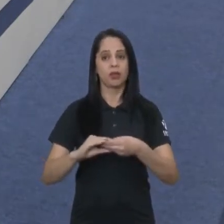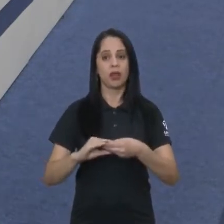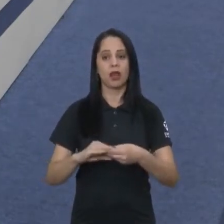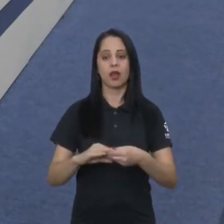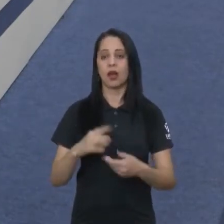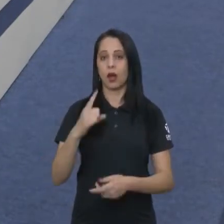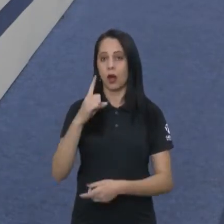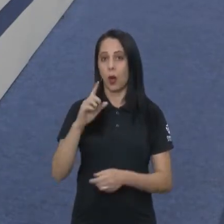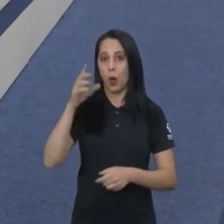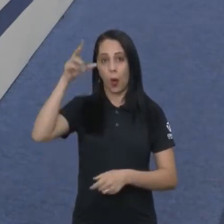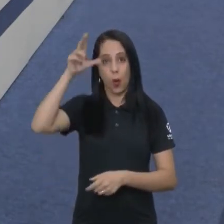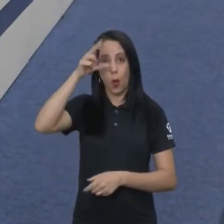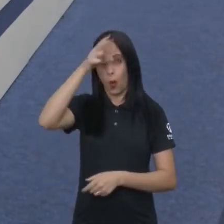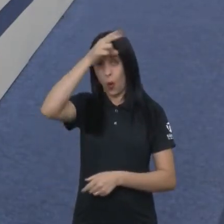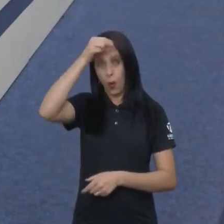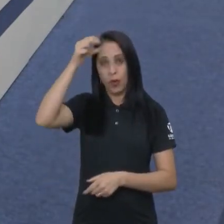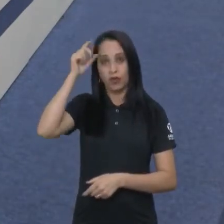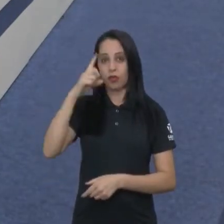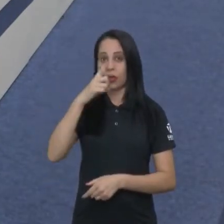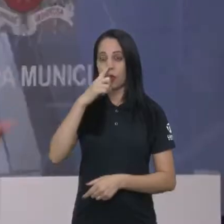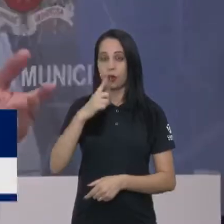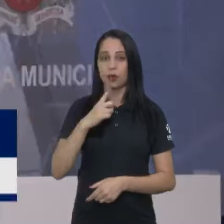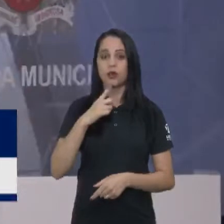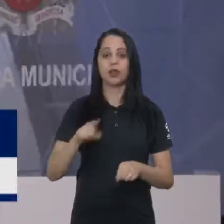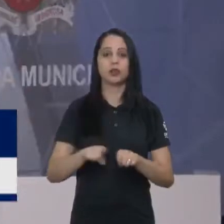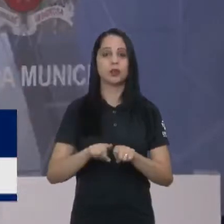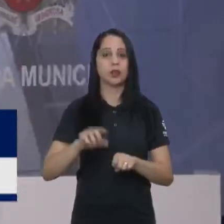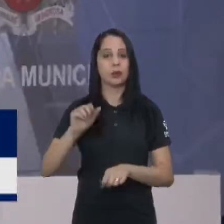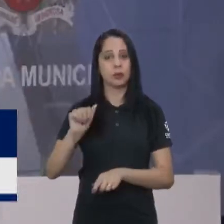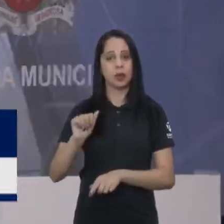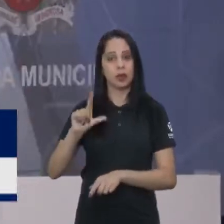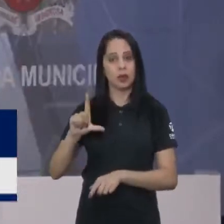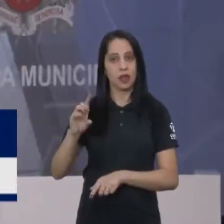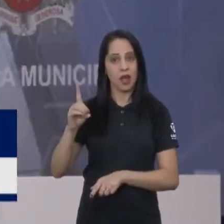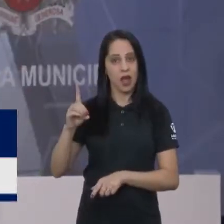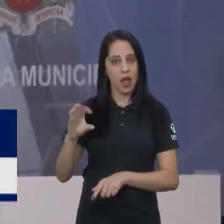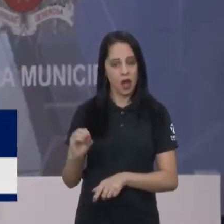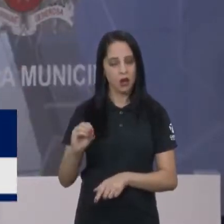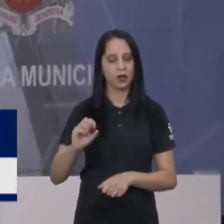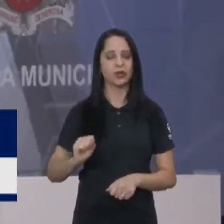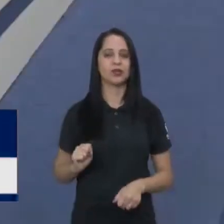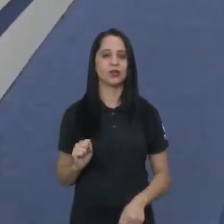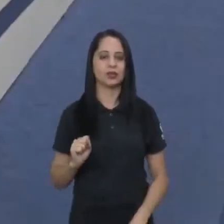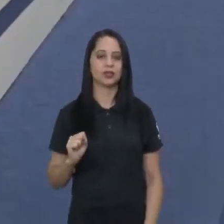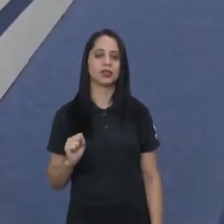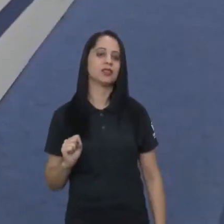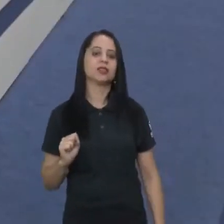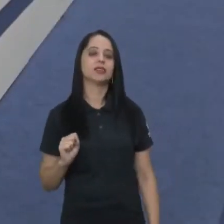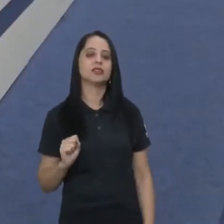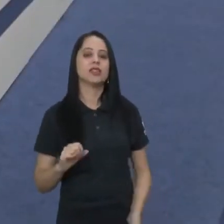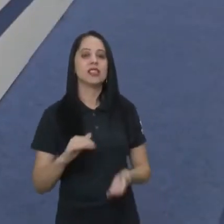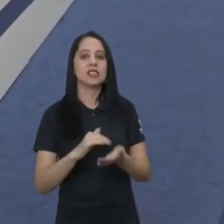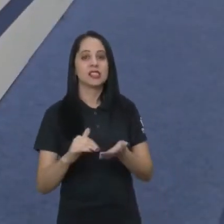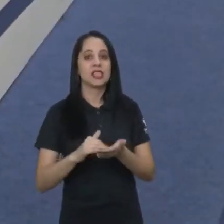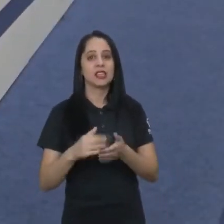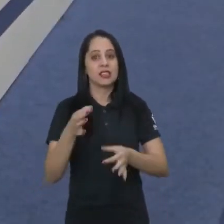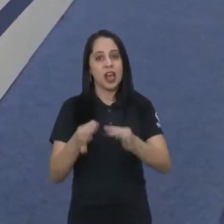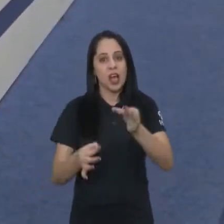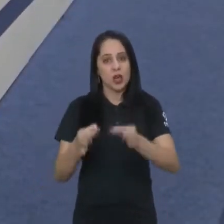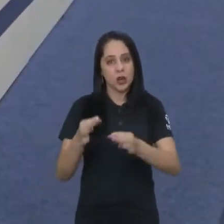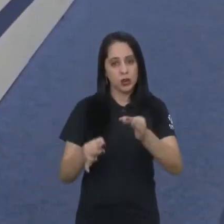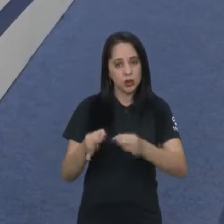Anderson, ao Aldo, hoje na FAC, mas ex-secretário de Assuntos Jurídicos,